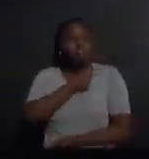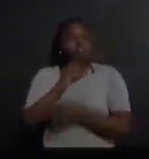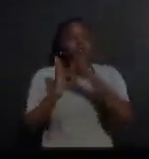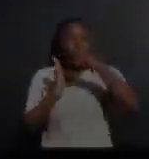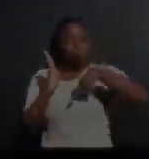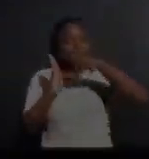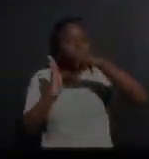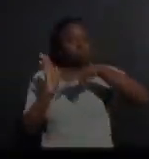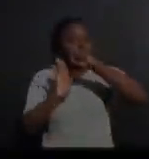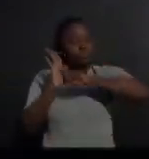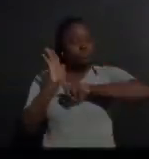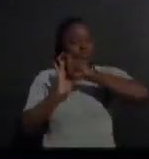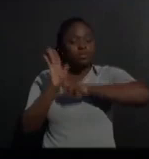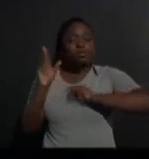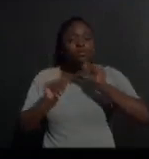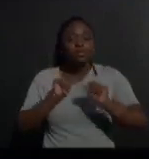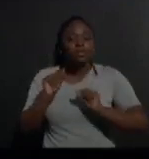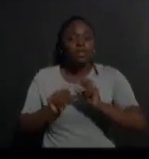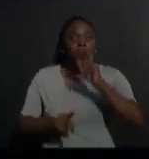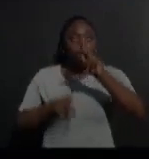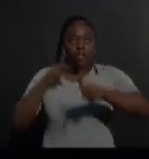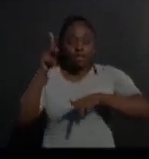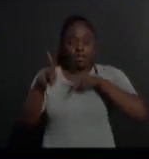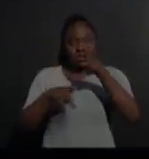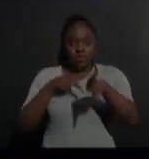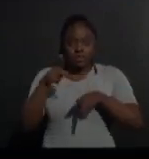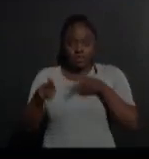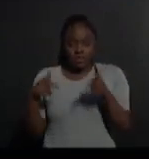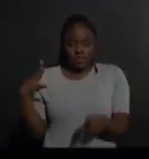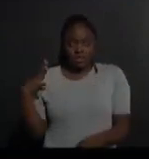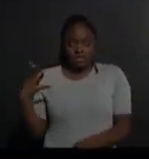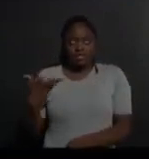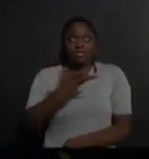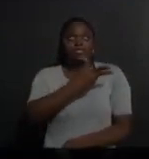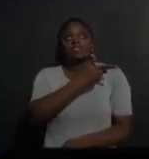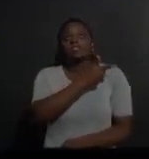Que as pessoas iam sendo salvas aos milhares.